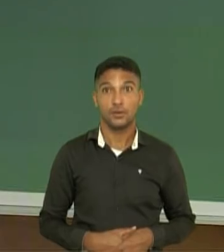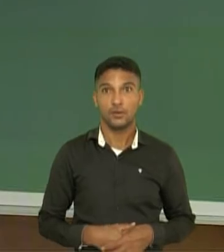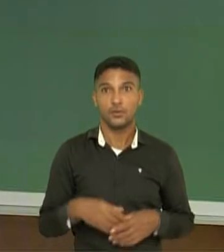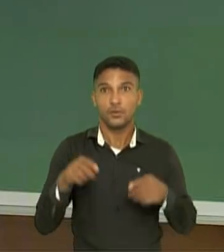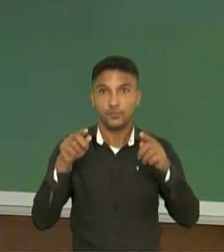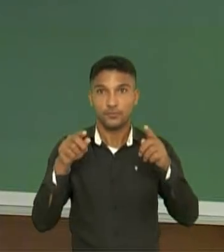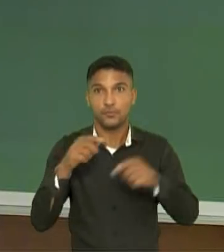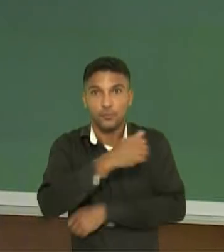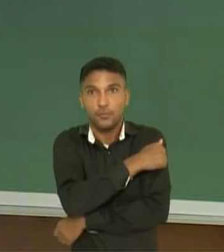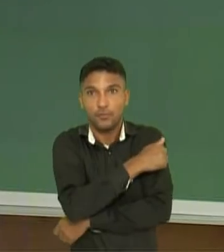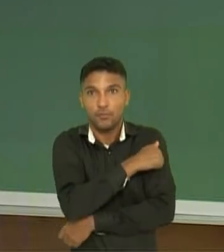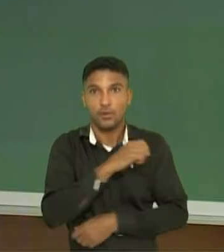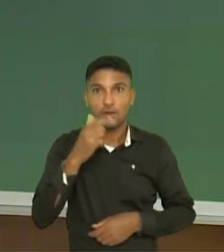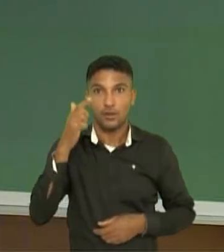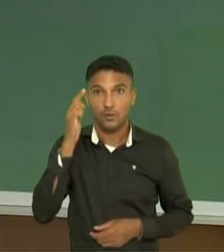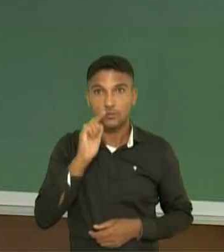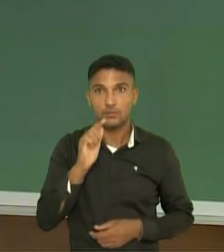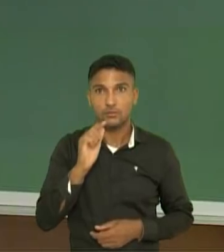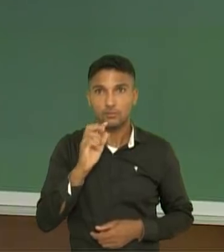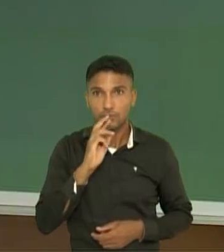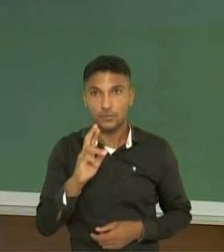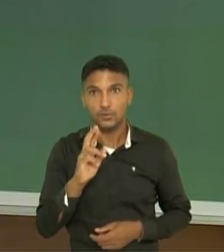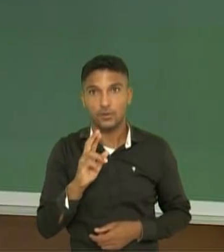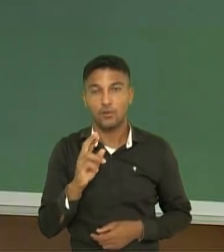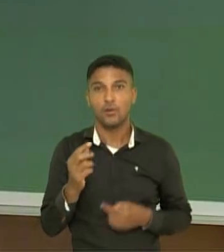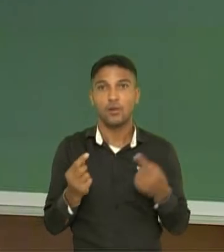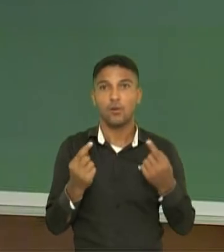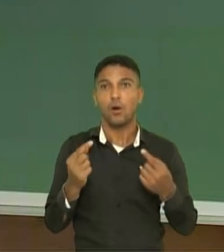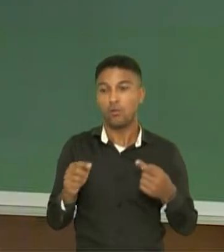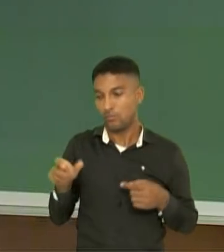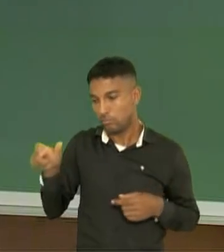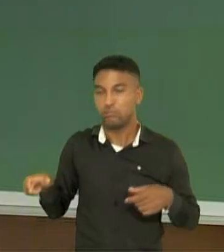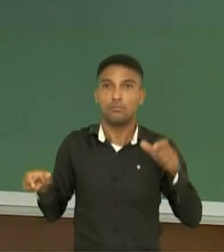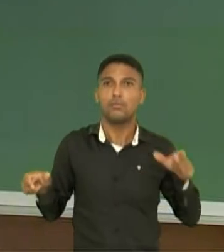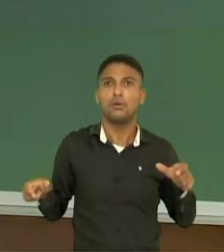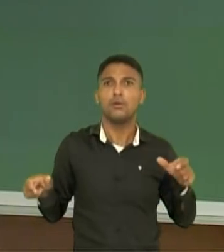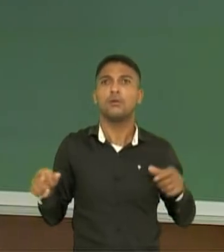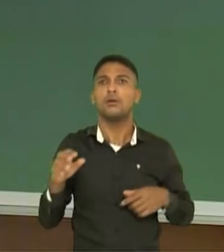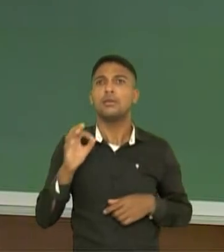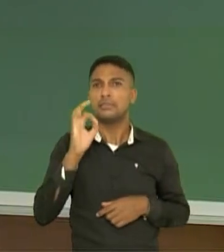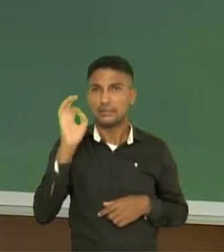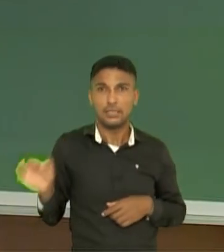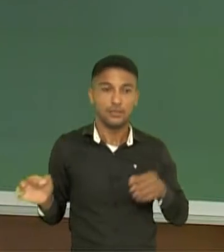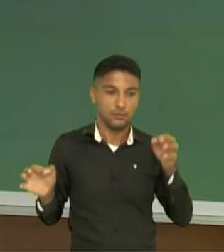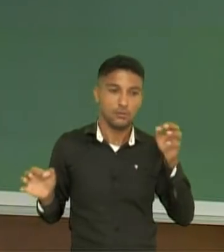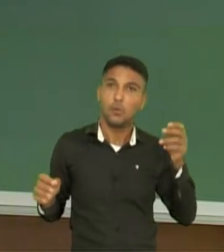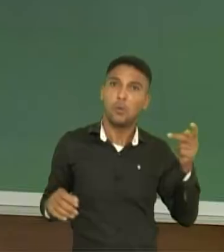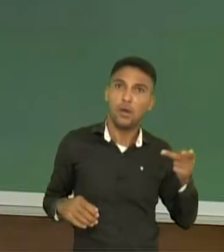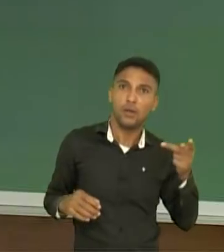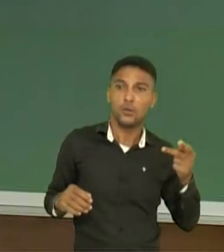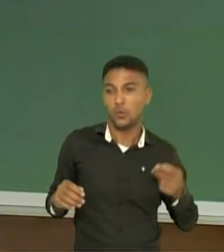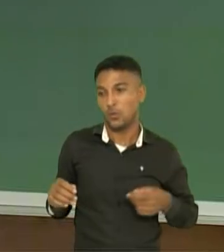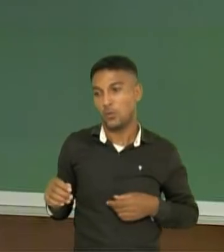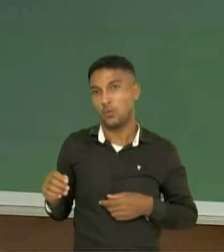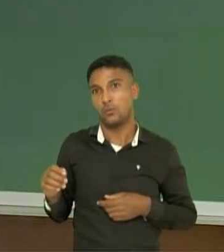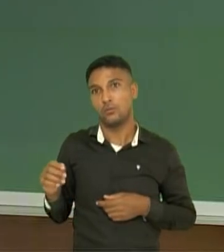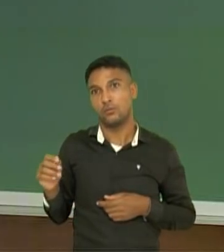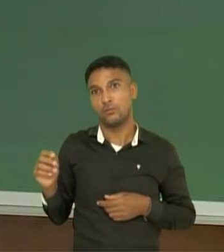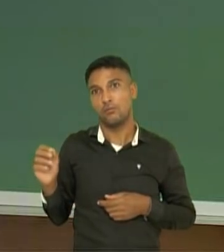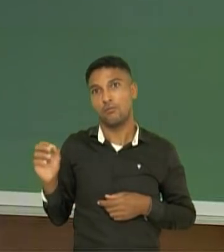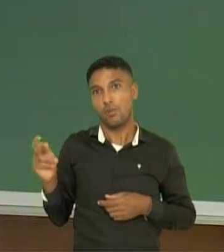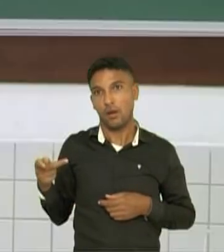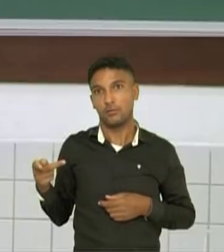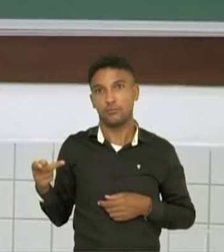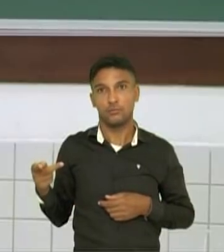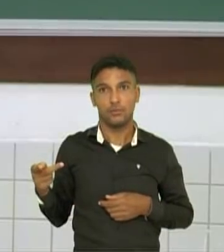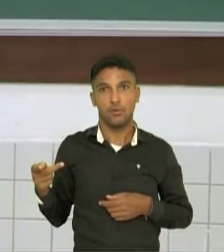E aí, meus queridos, conseguiram bater a questão? Quais afirmativas estão corretas ou todas estão erradas? Bem, na realidade, se